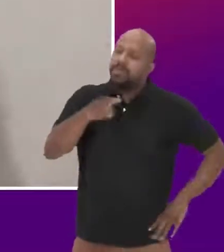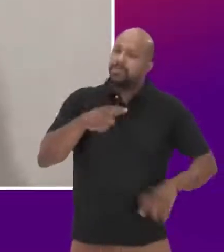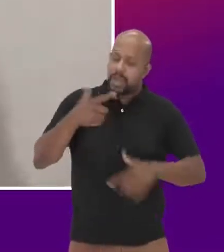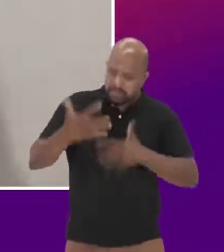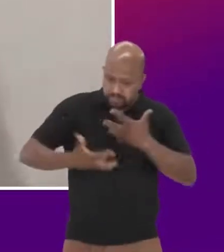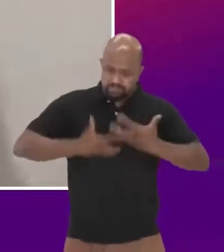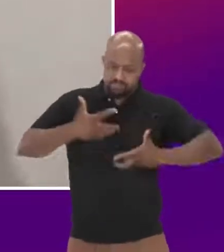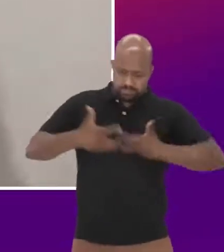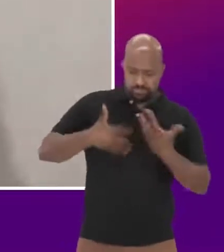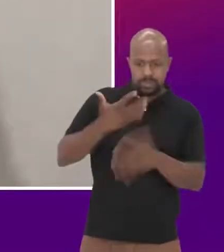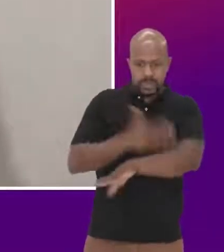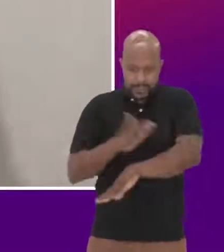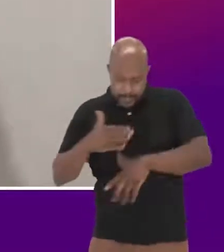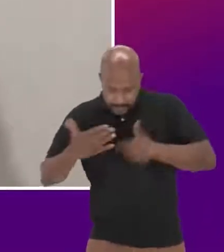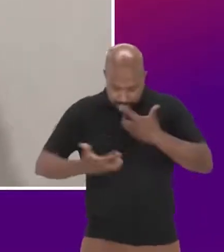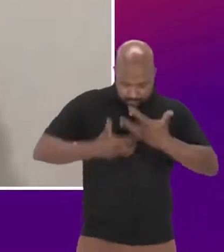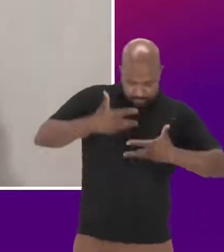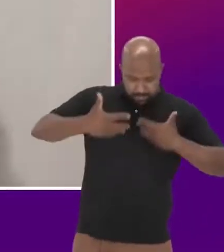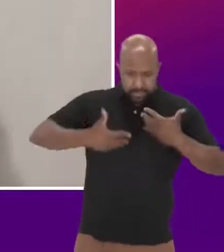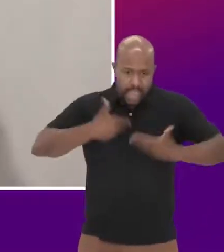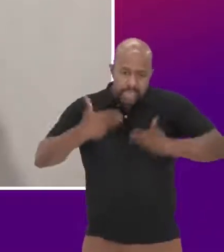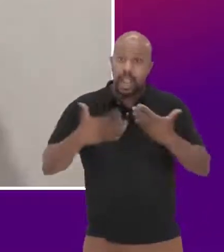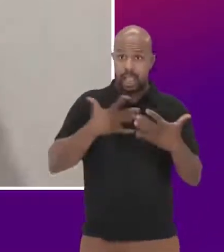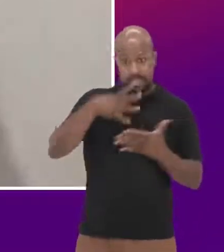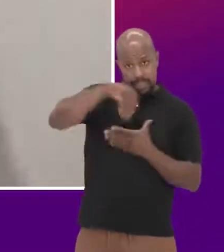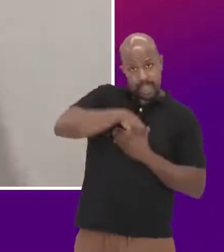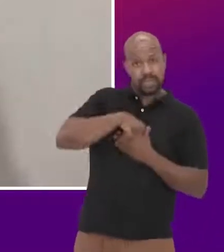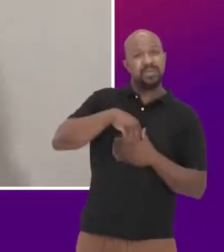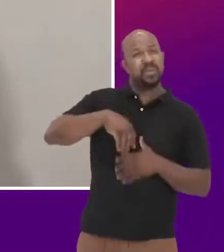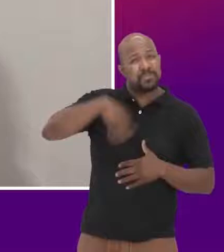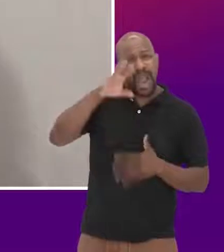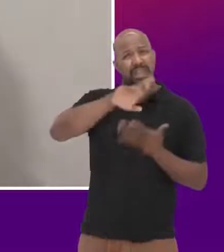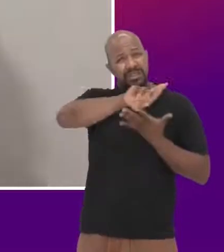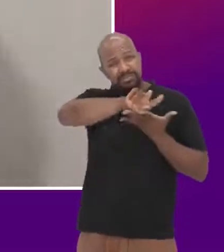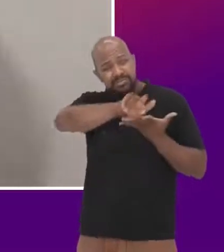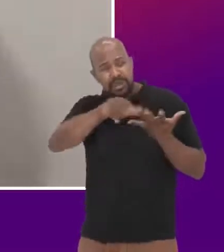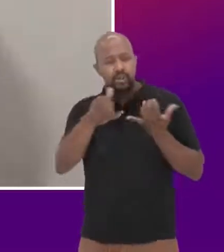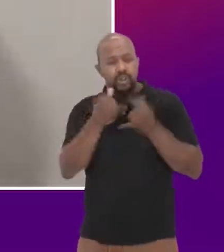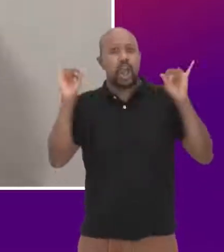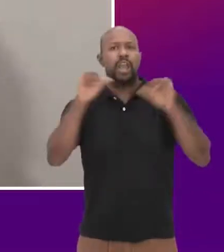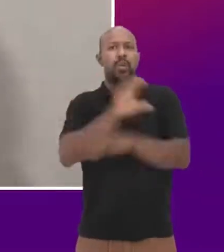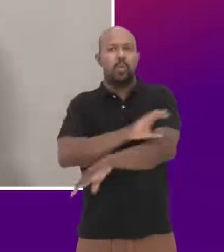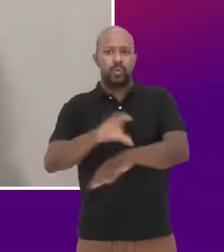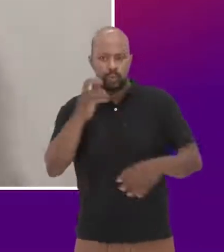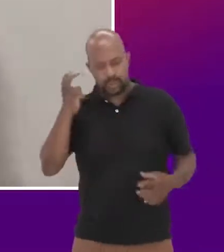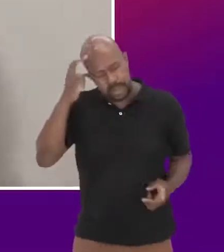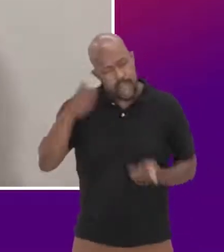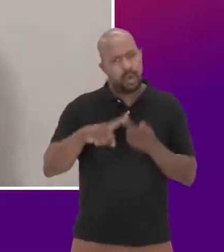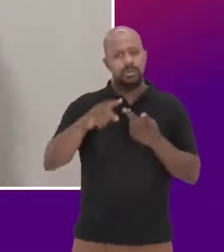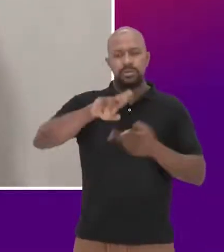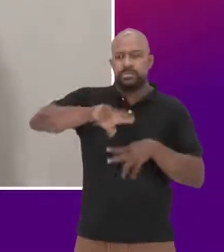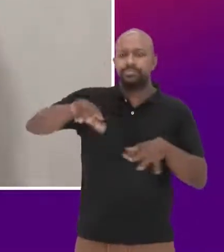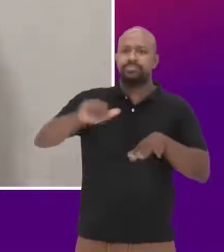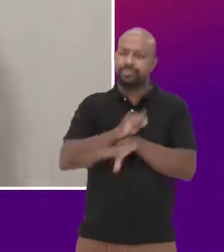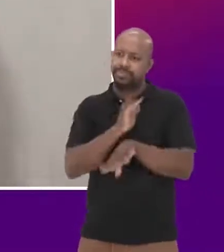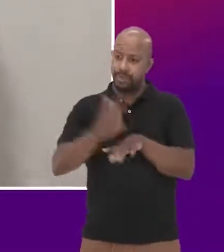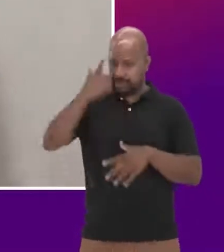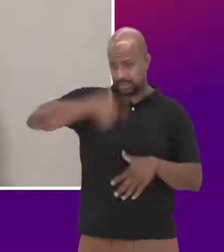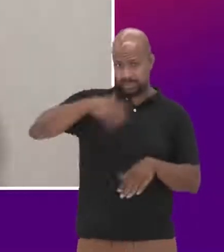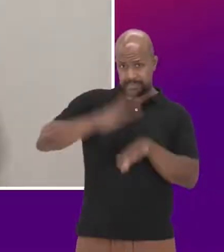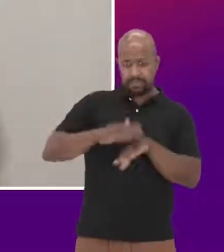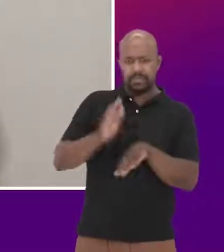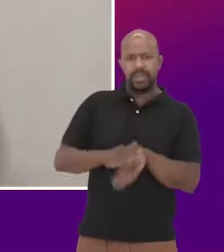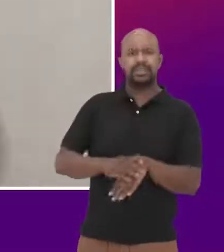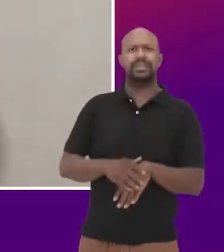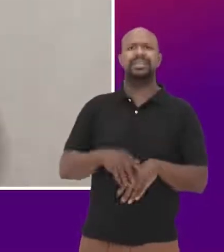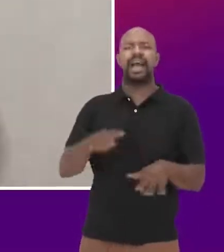trabalhar isso dentro de você. E quanto mais repertório de choque cultural e de reconstrução de si mesmo,